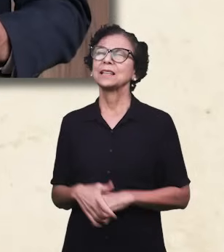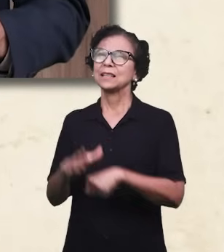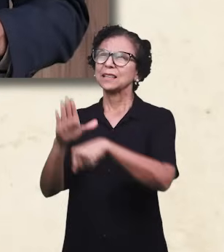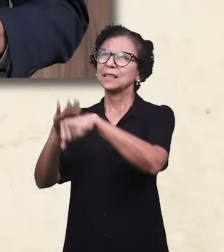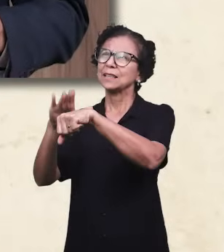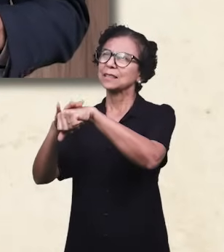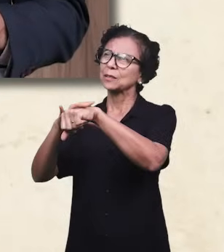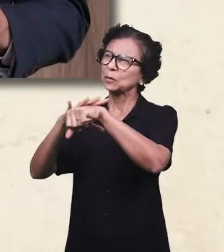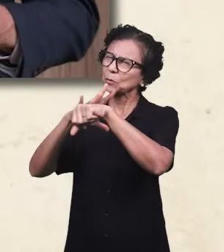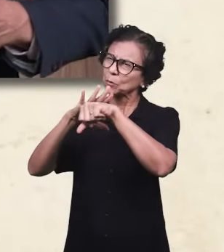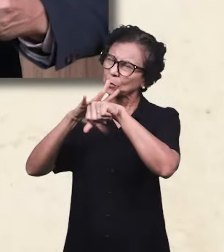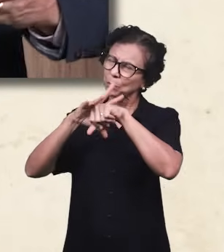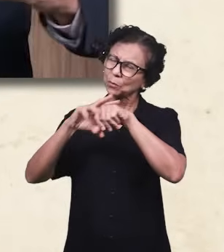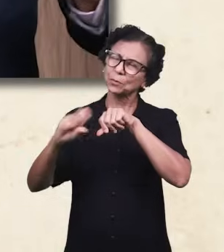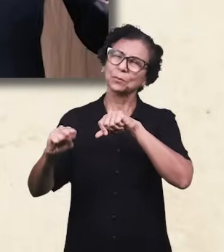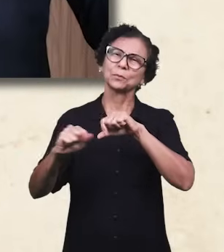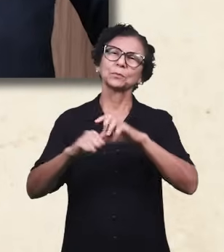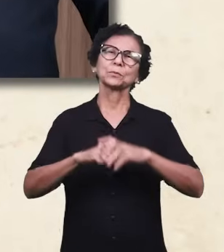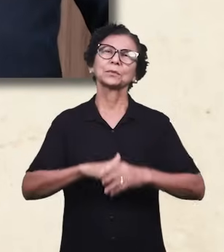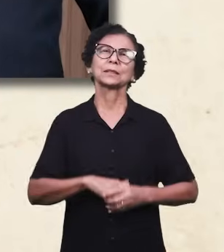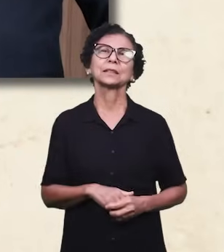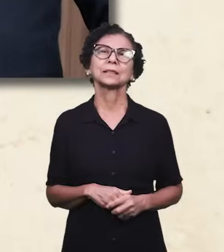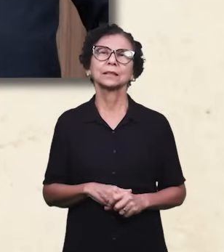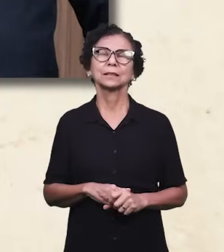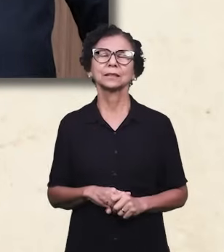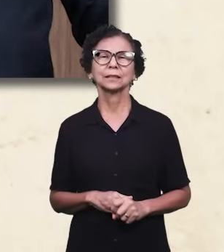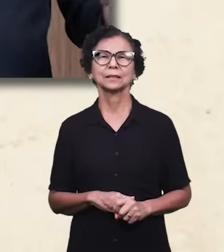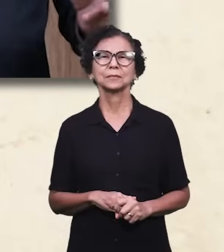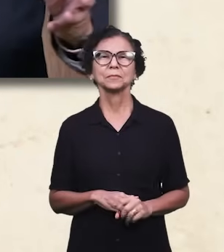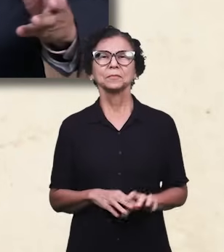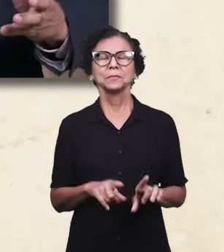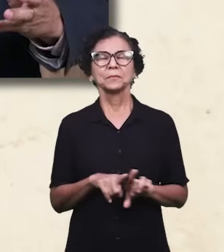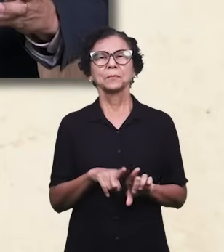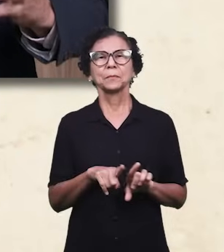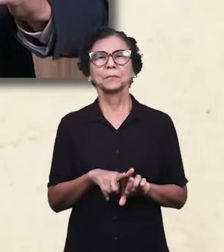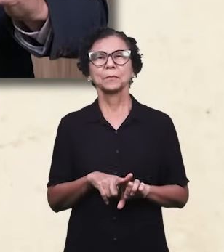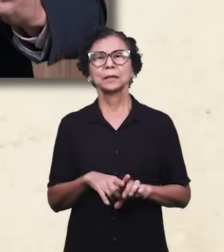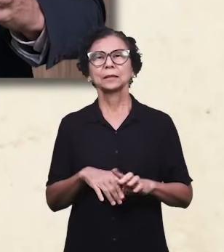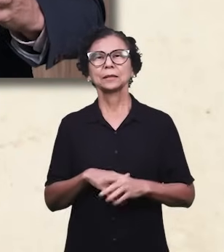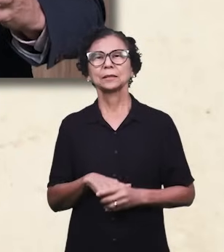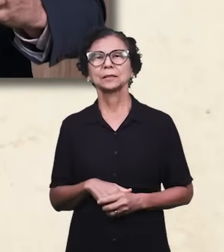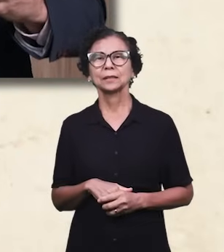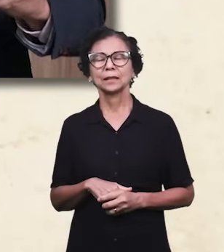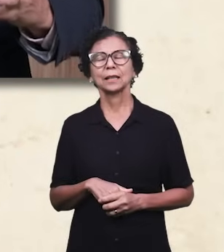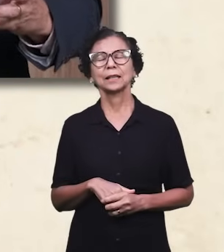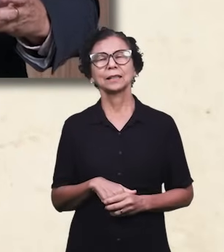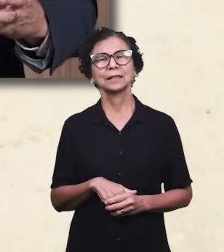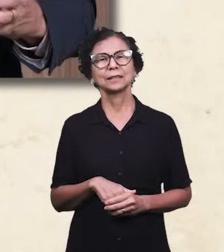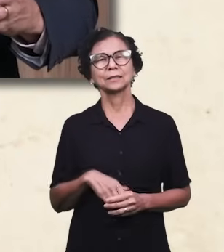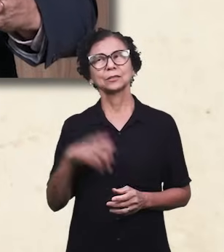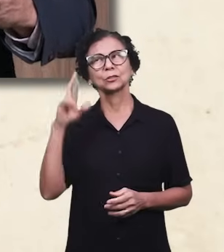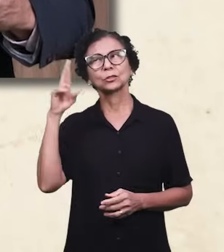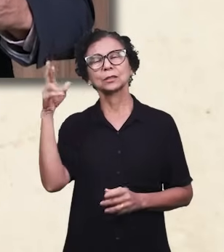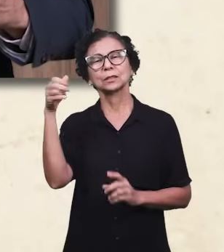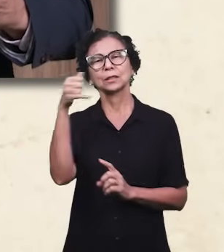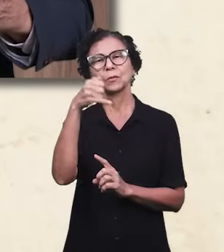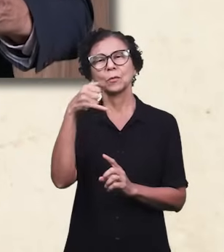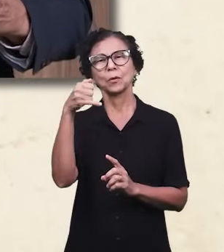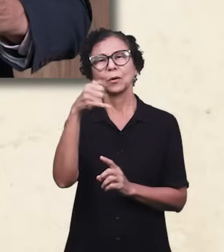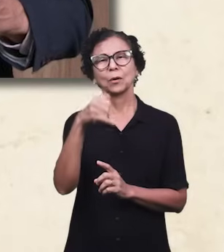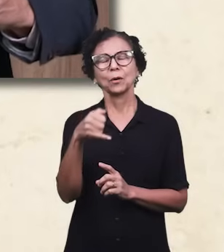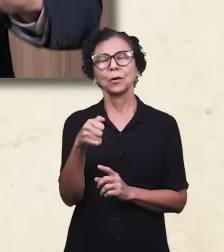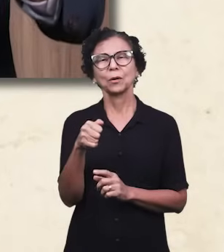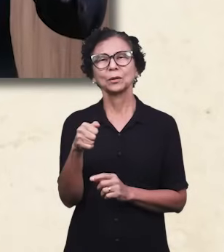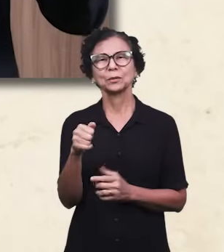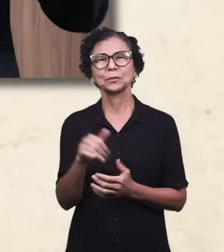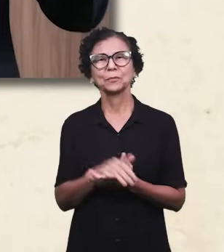nele. Ele é o que foi lá profetizado por Jeremias. Ele é o bálsamo de Gileade. Gileade era uma região